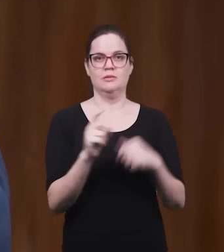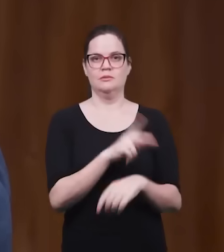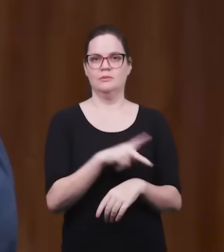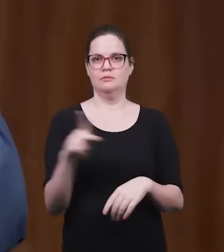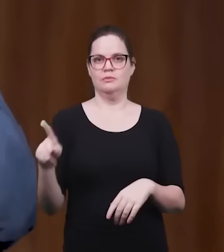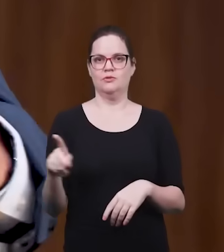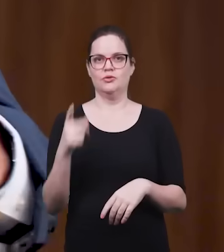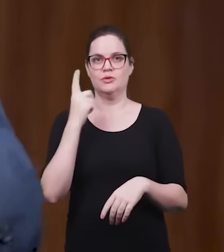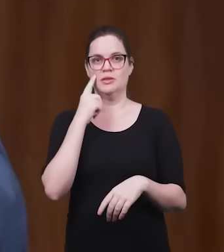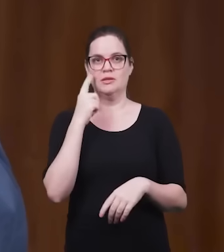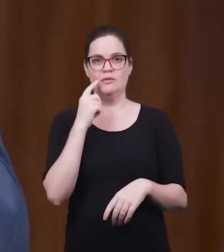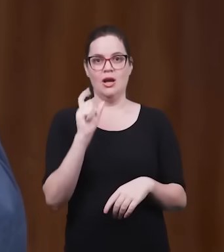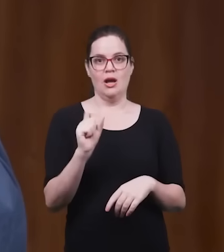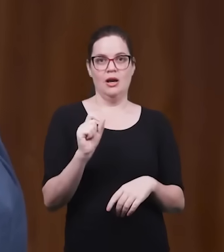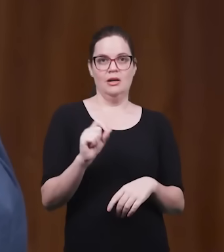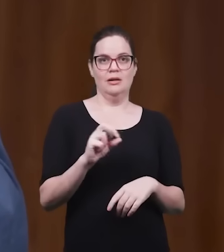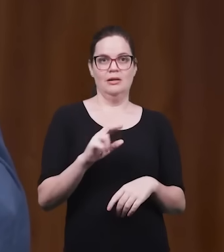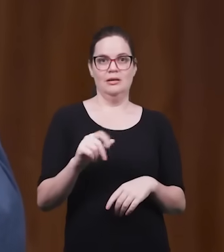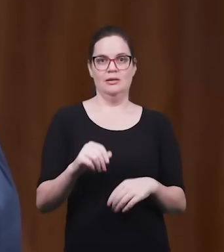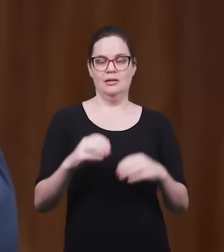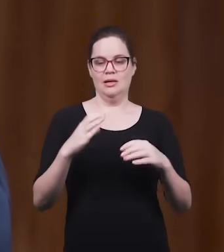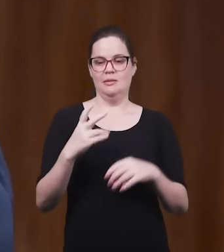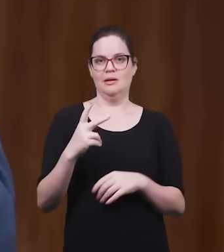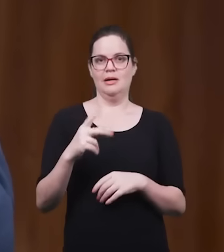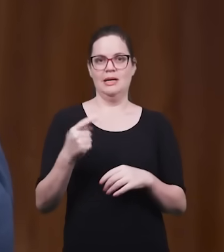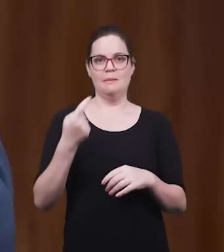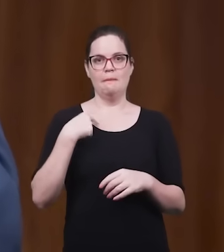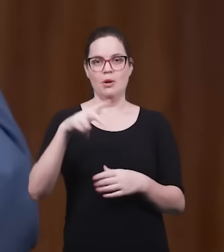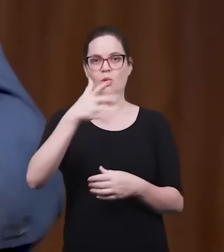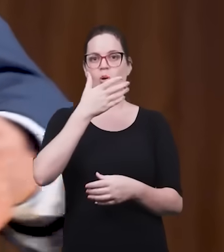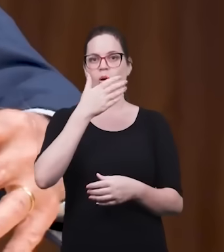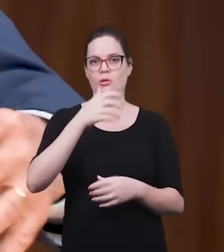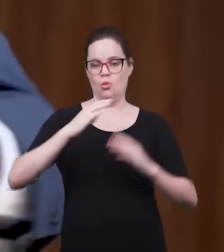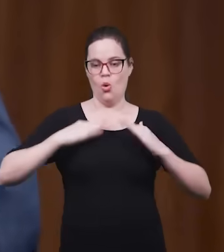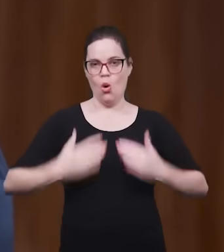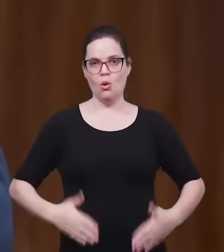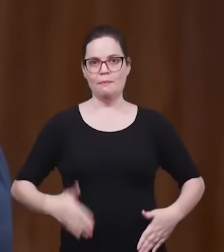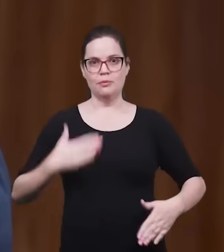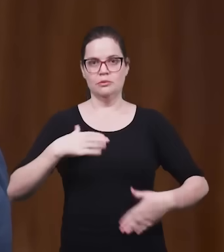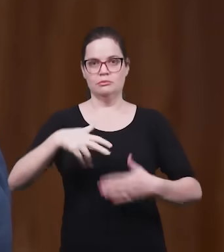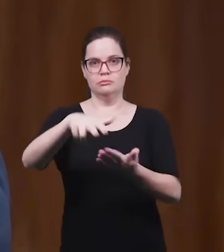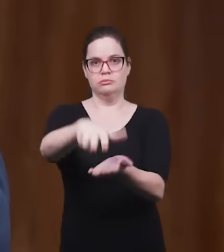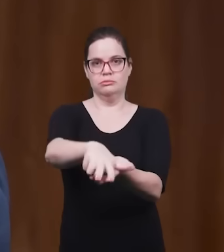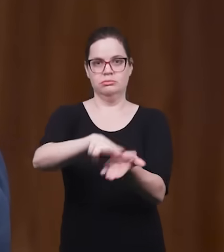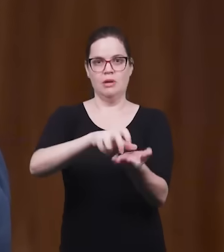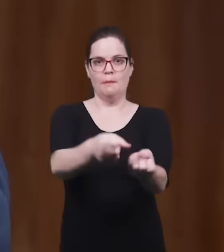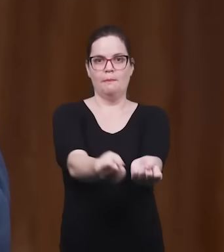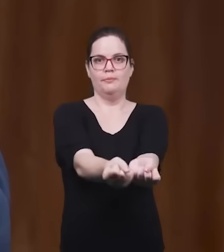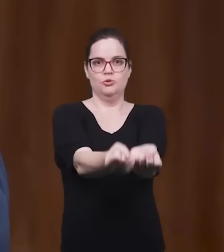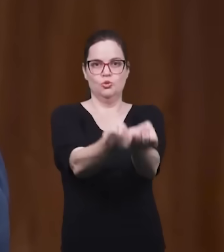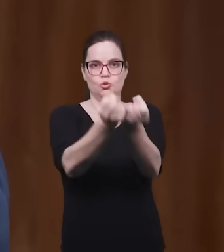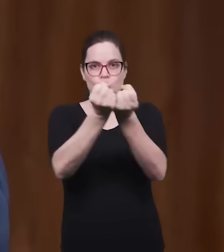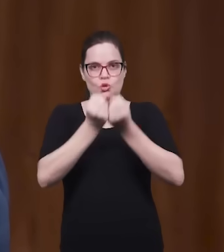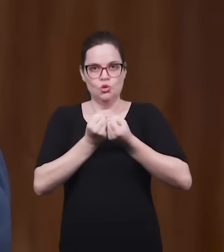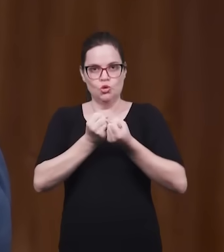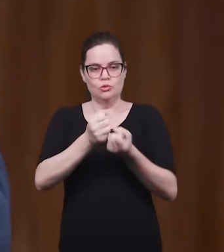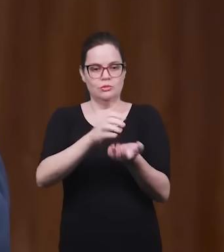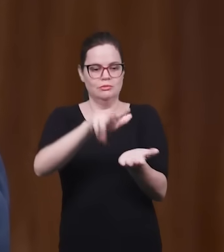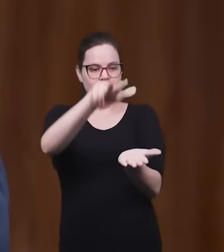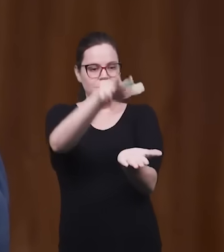professor fez, ele colocou a peça, não chamava de cadáver, peça anatômica. Colocou, e nós éramos em 70